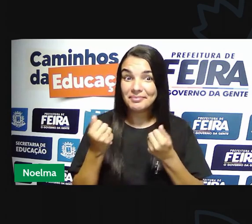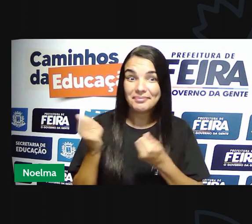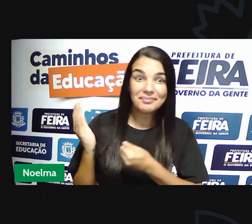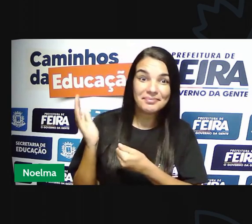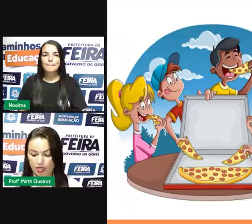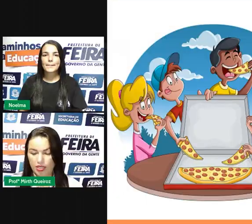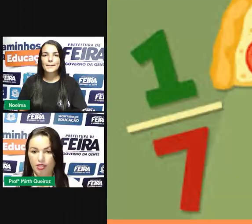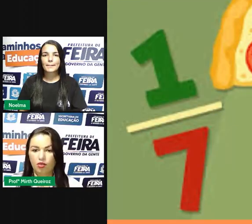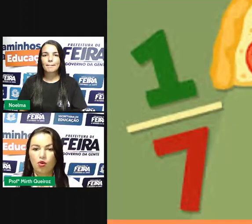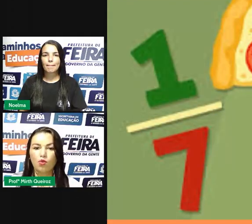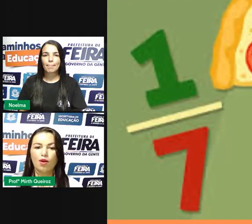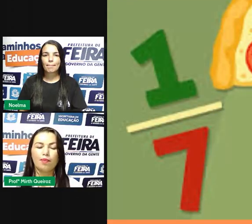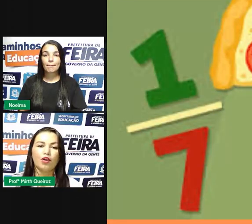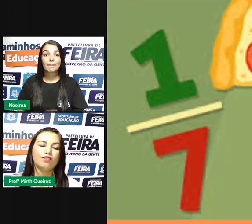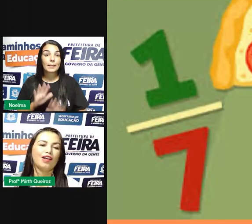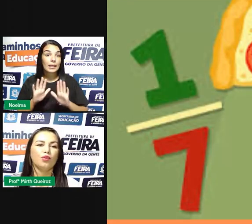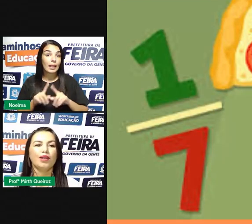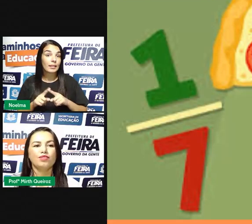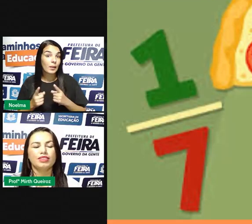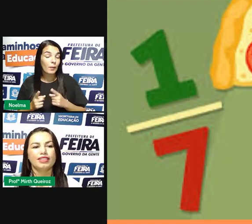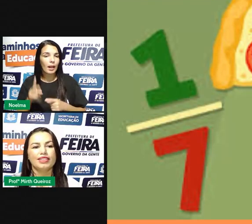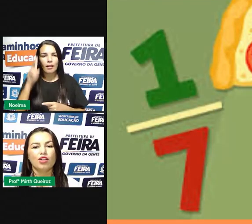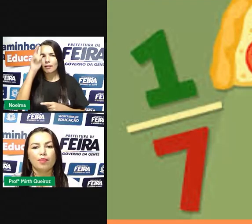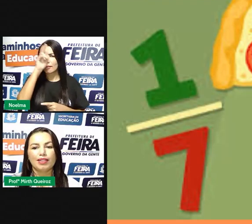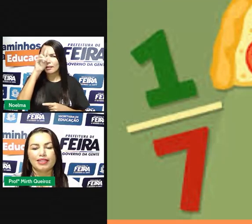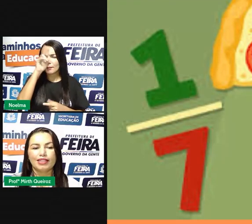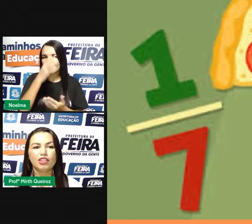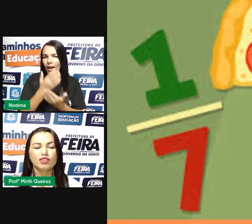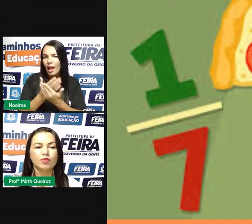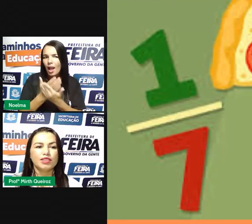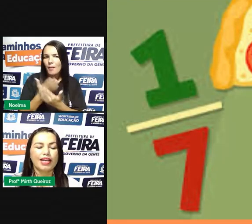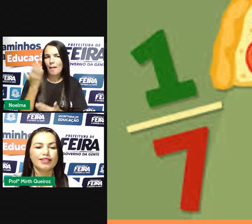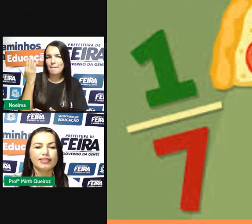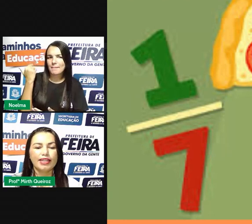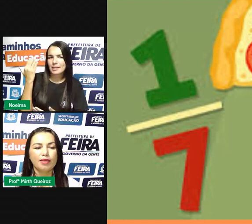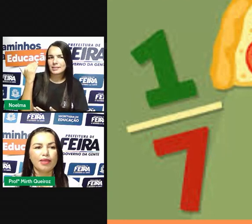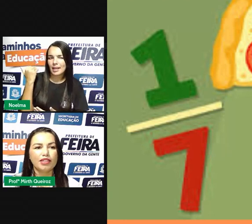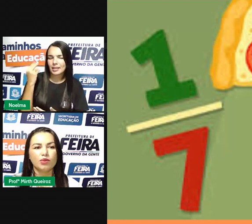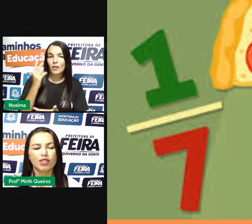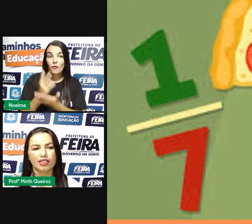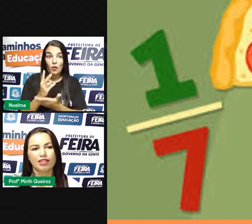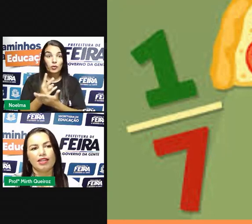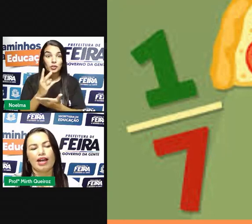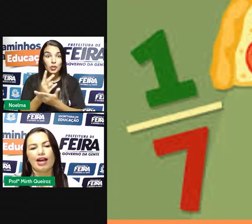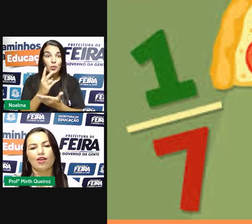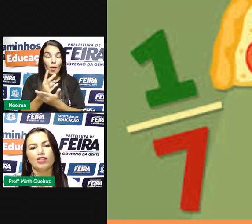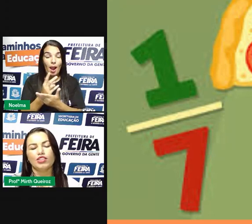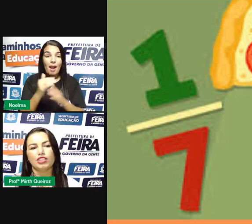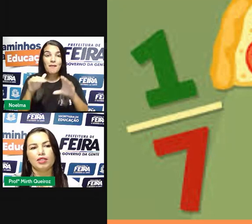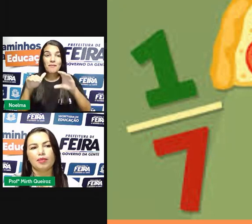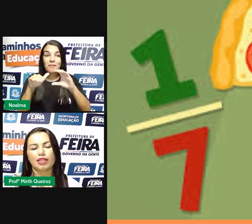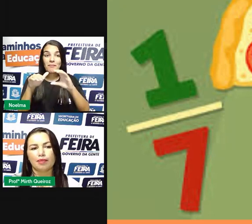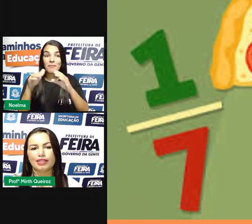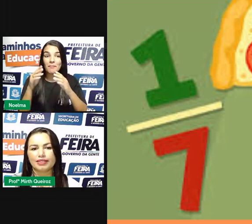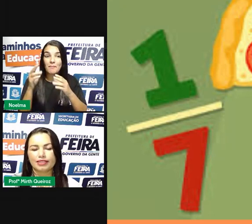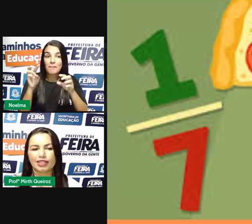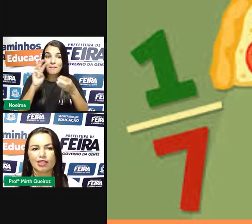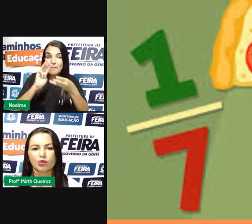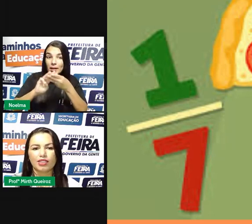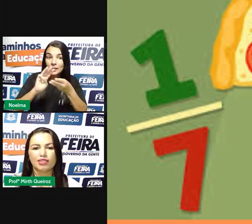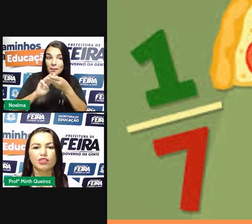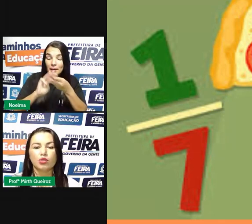aula e com uma prova falou para vocês na aula passada nós vamos dar seguimento aí a aula de